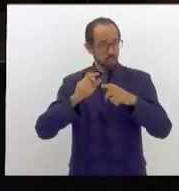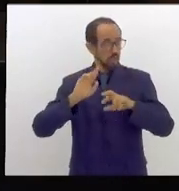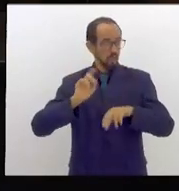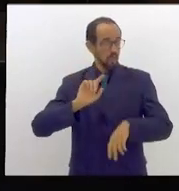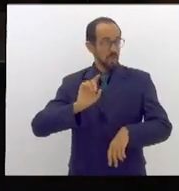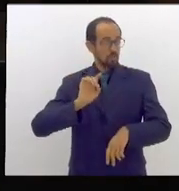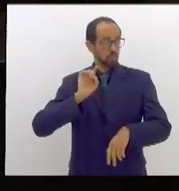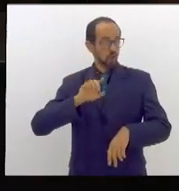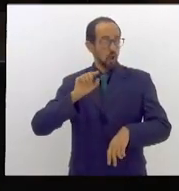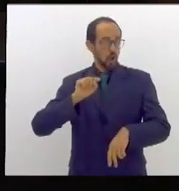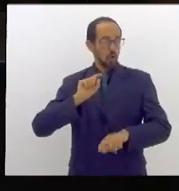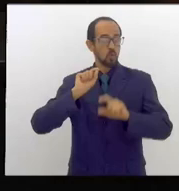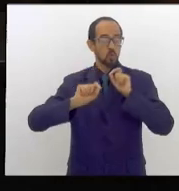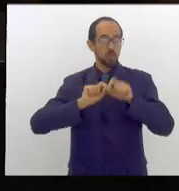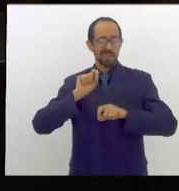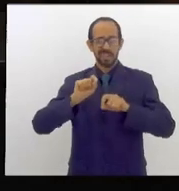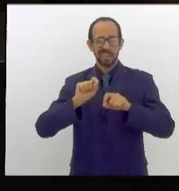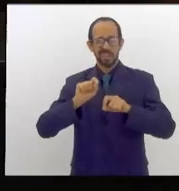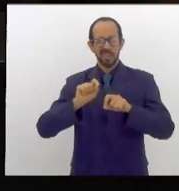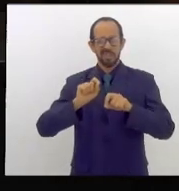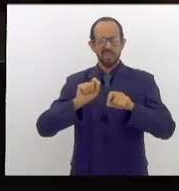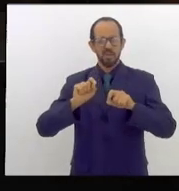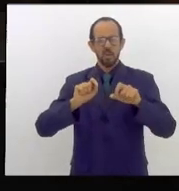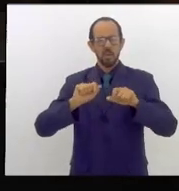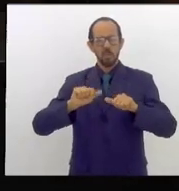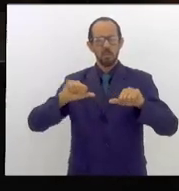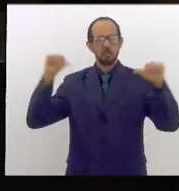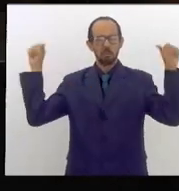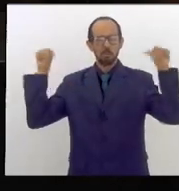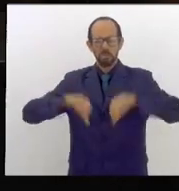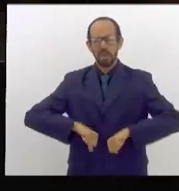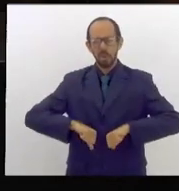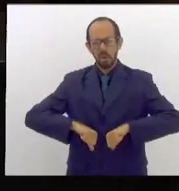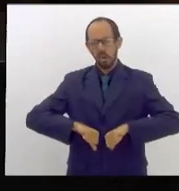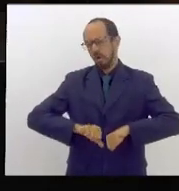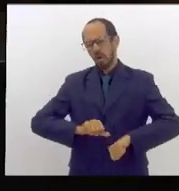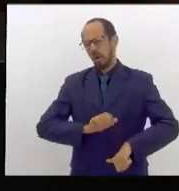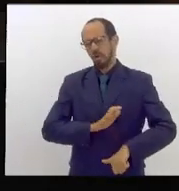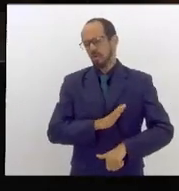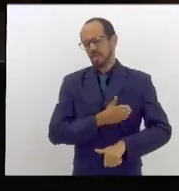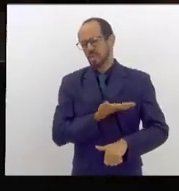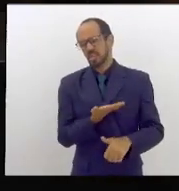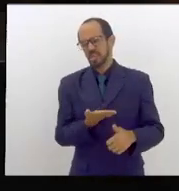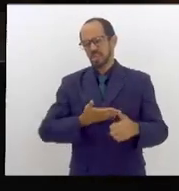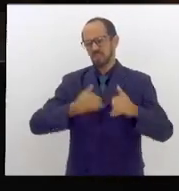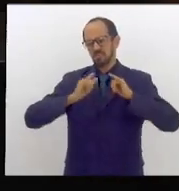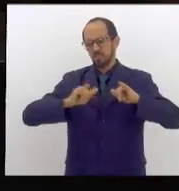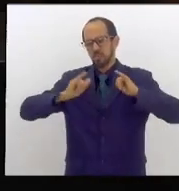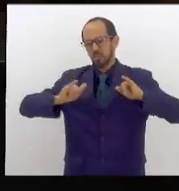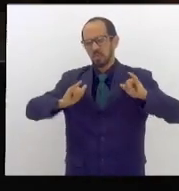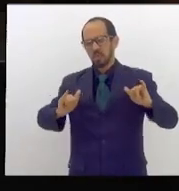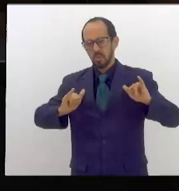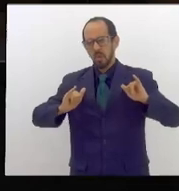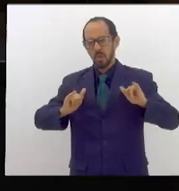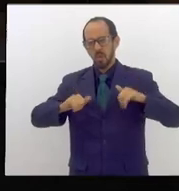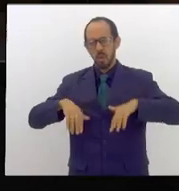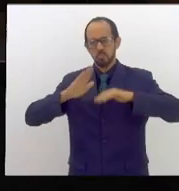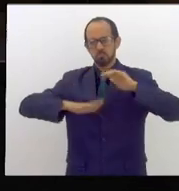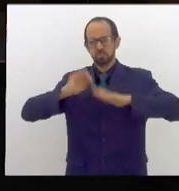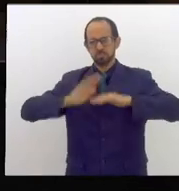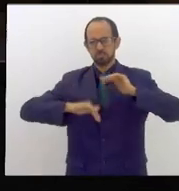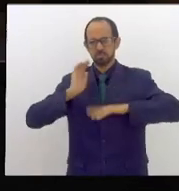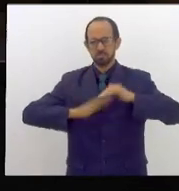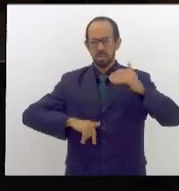um dos maiores escândalos de corrupção do orçamento Público com os secretos na